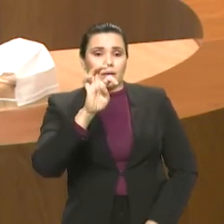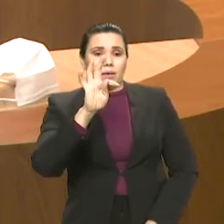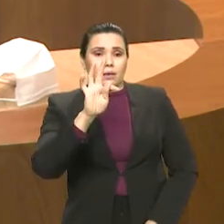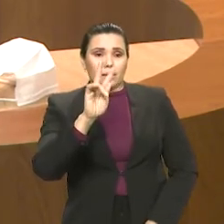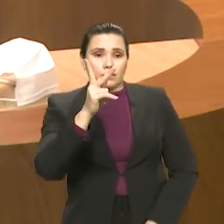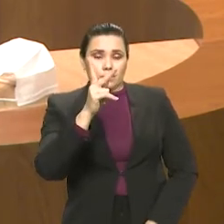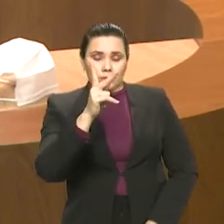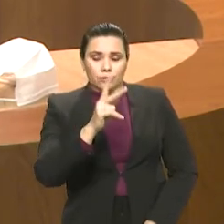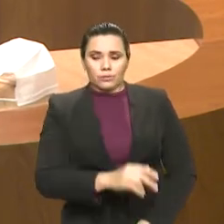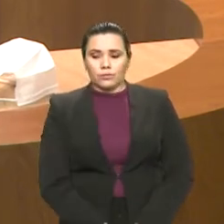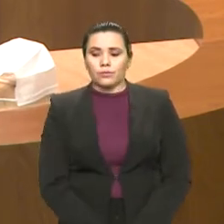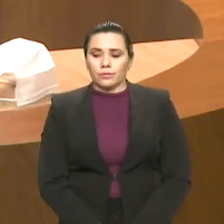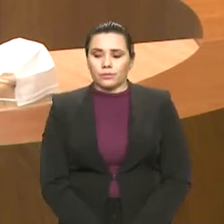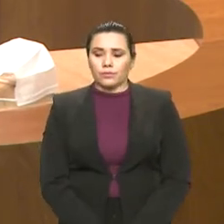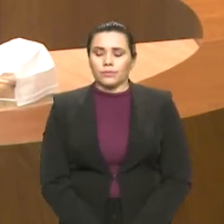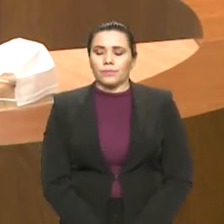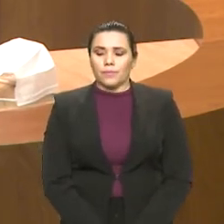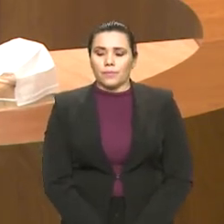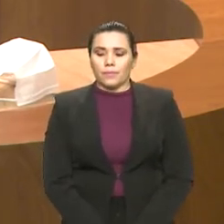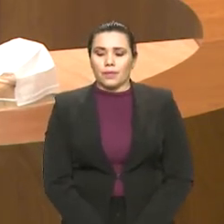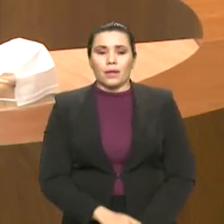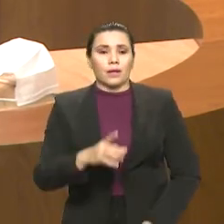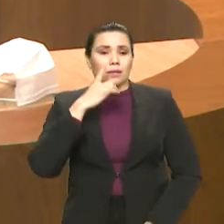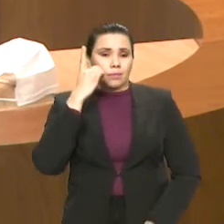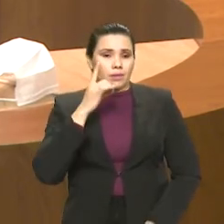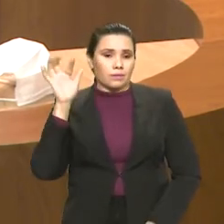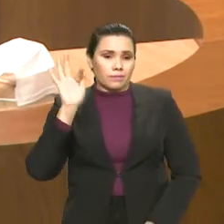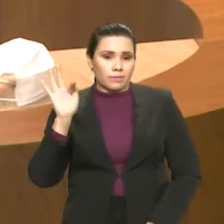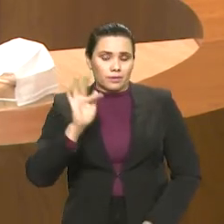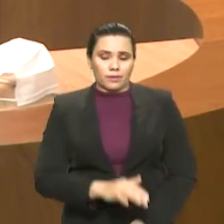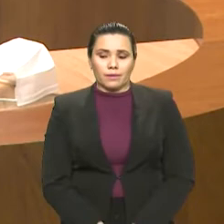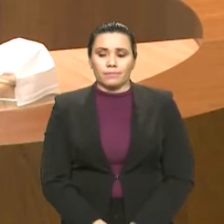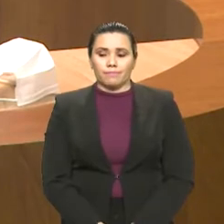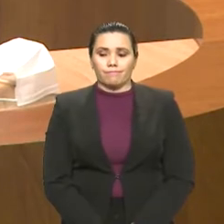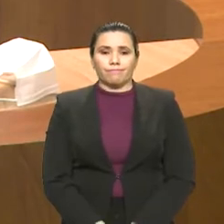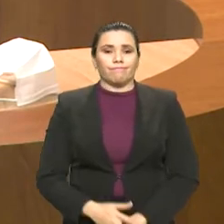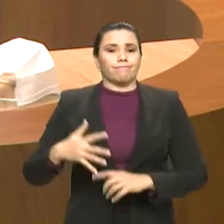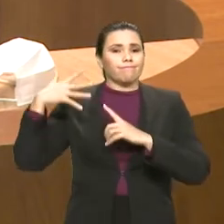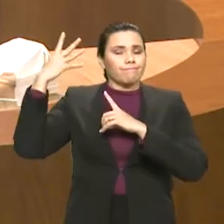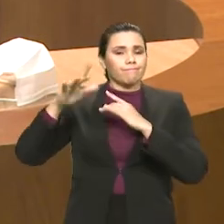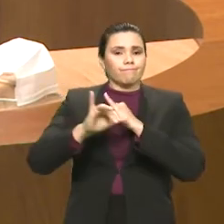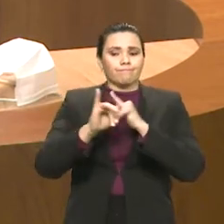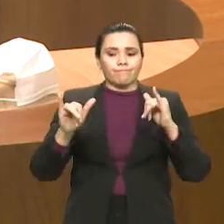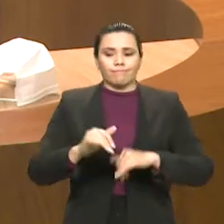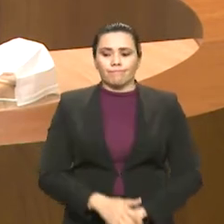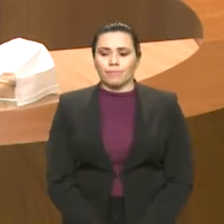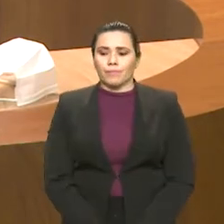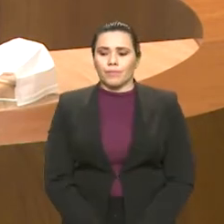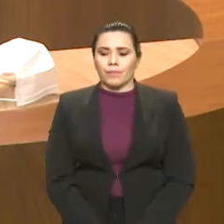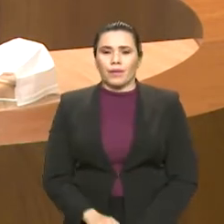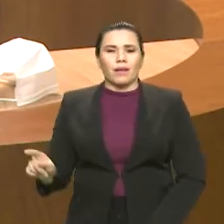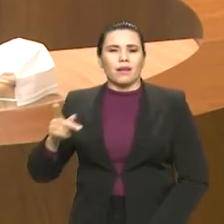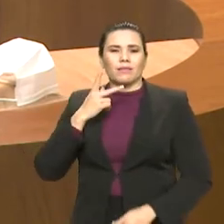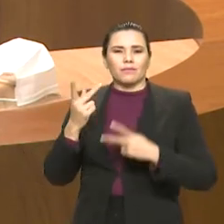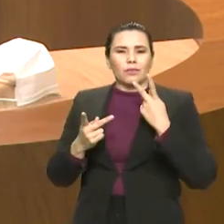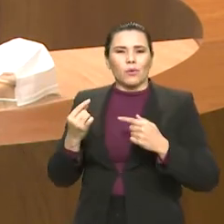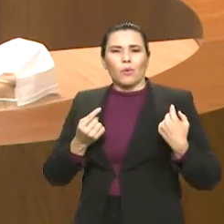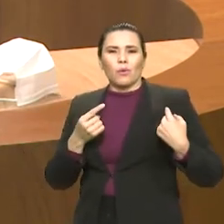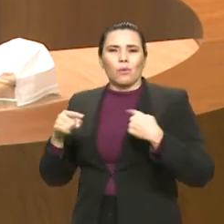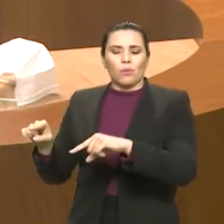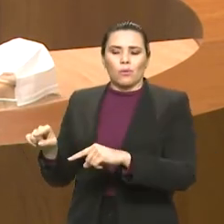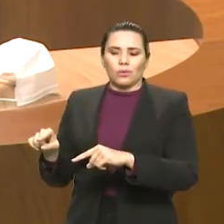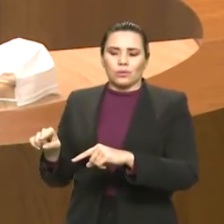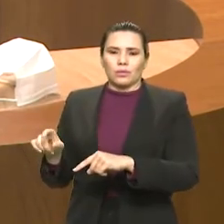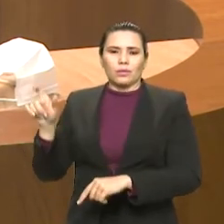federal, e faço delas minhas palavras quando ela se refere às palavras sórdidas